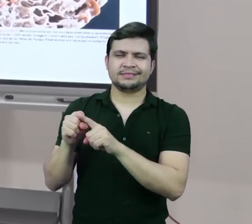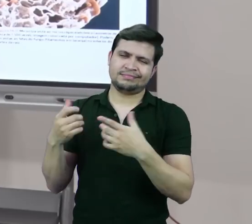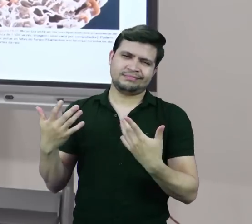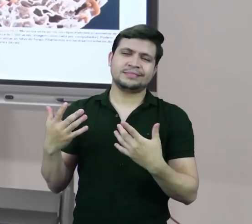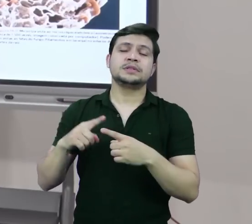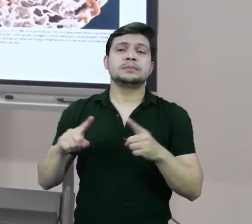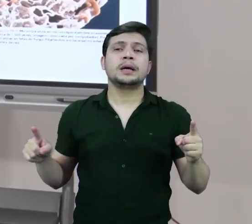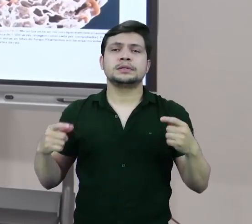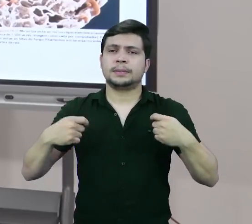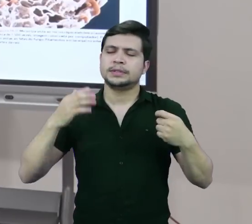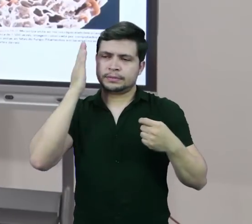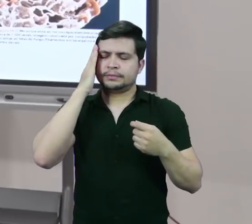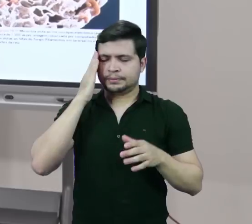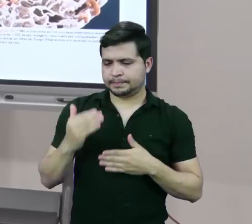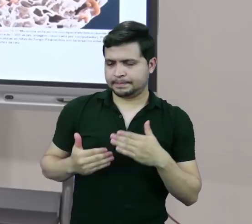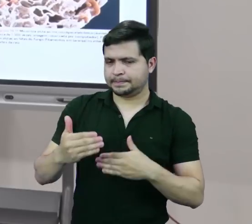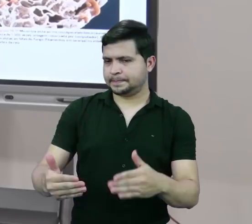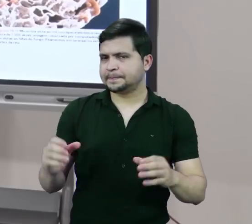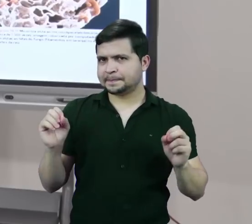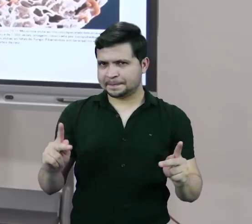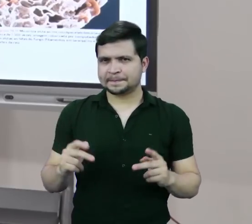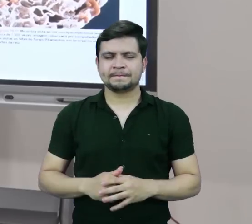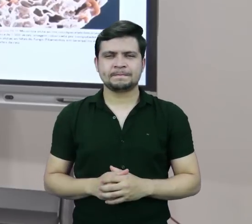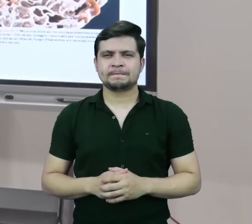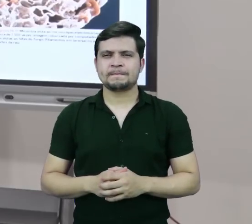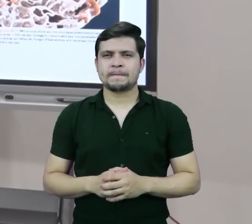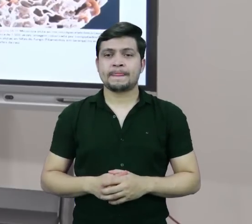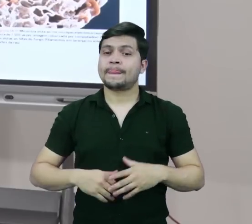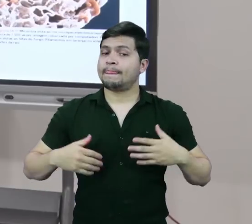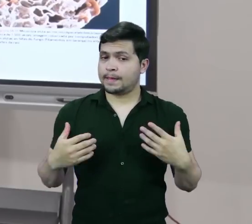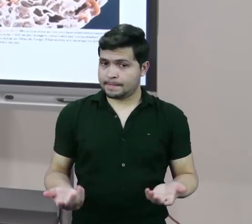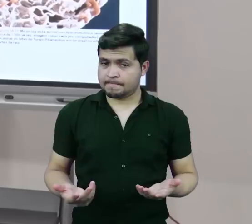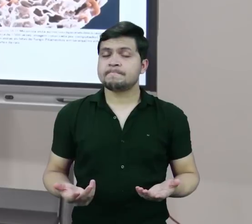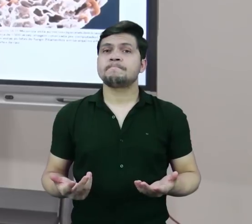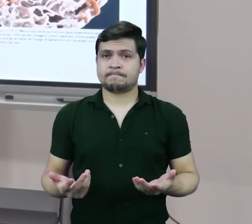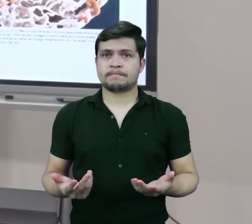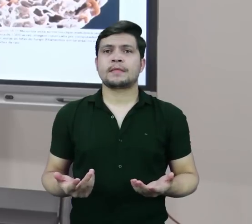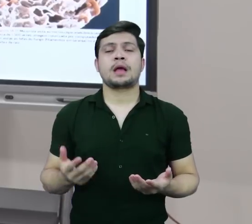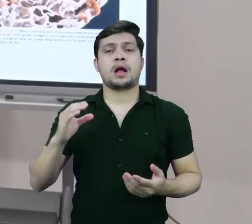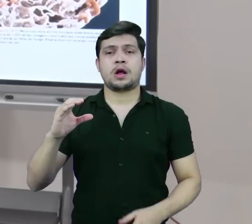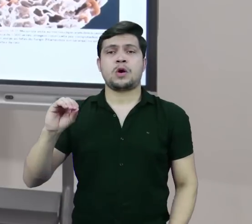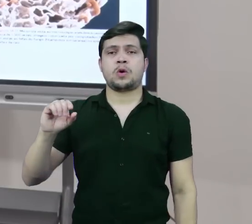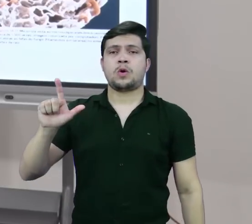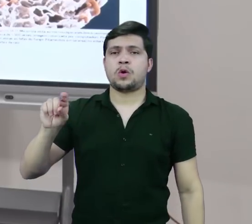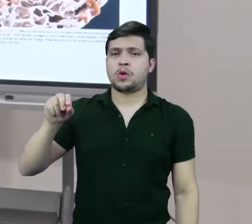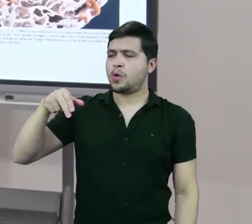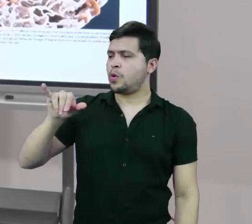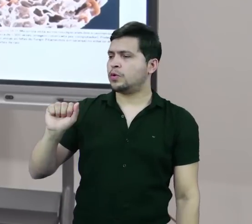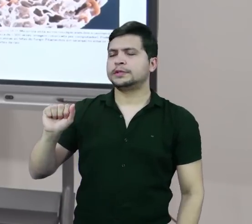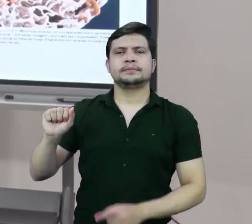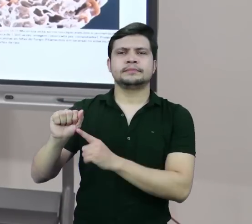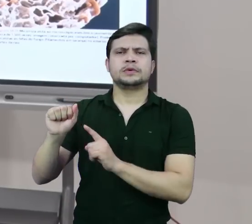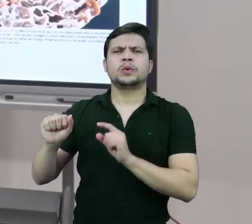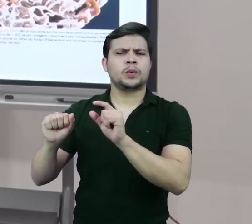mas a gente precisa aí entender esses processos, tá? Já a colônia, por sua vez, né, é